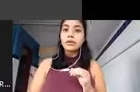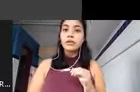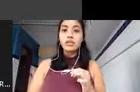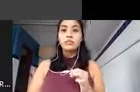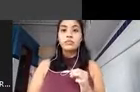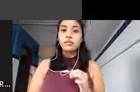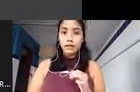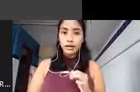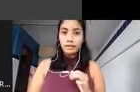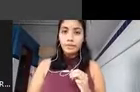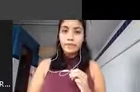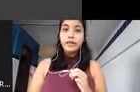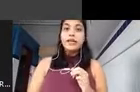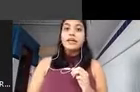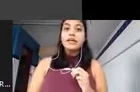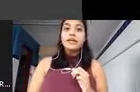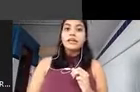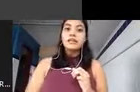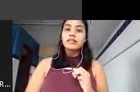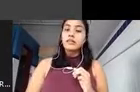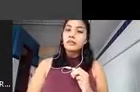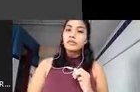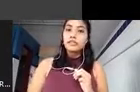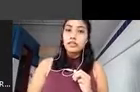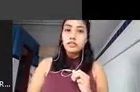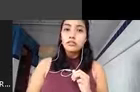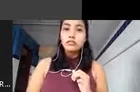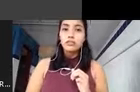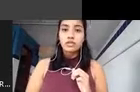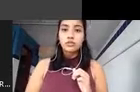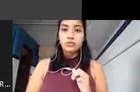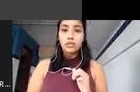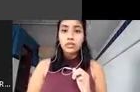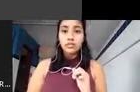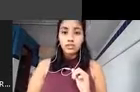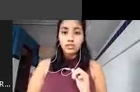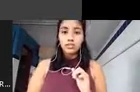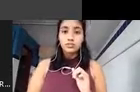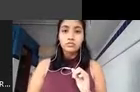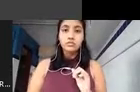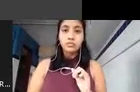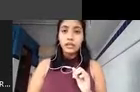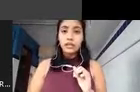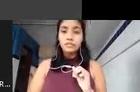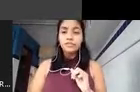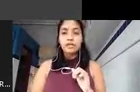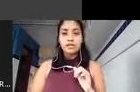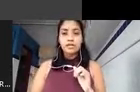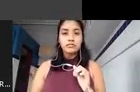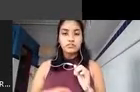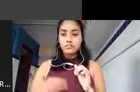na Bacia do Paracuri, em Belém do Pará. Esse trabalho teve início em um projeto de pesquisa na Estácio de